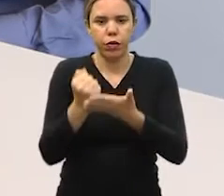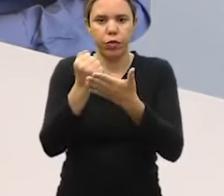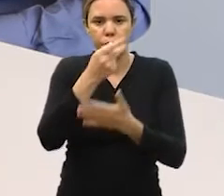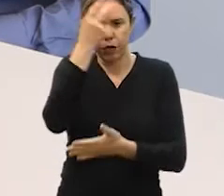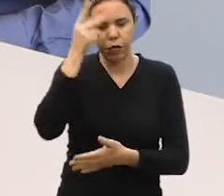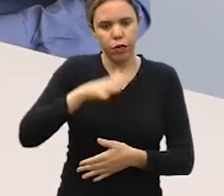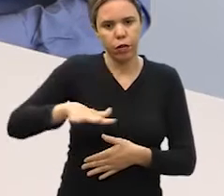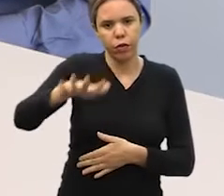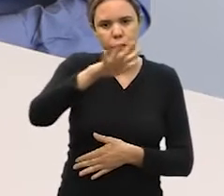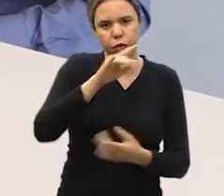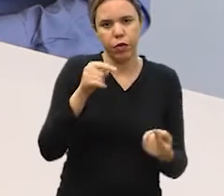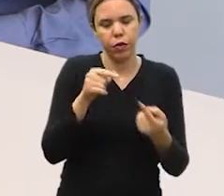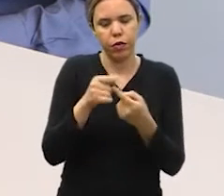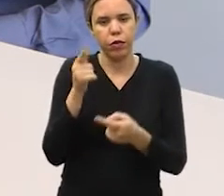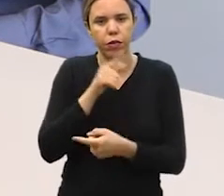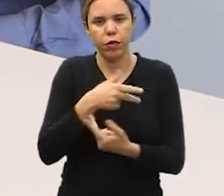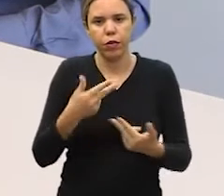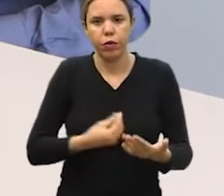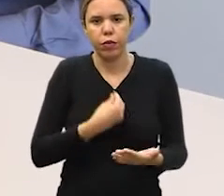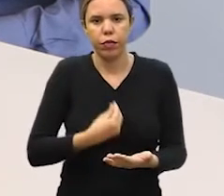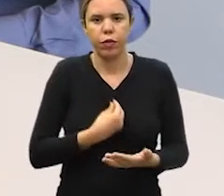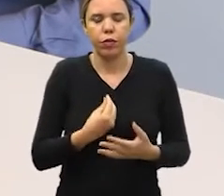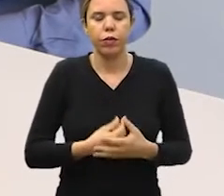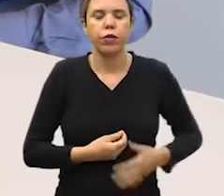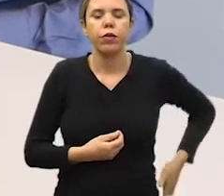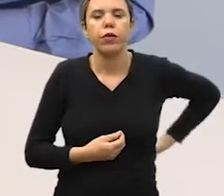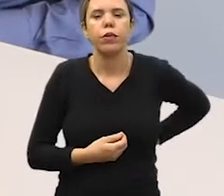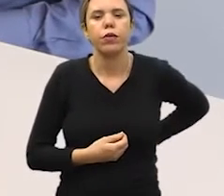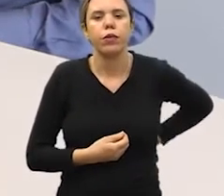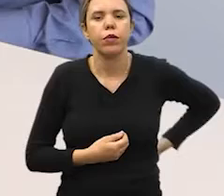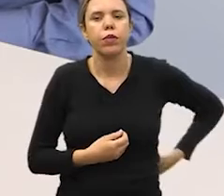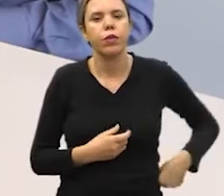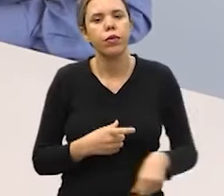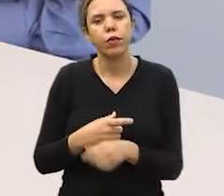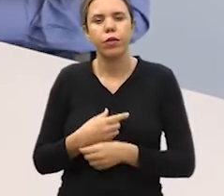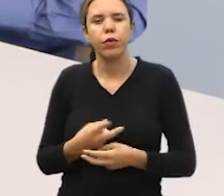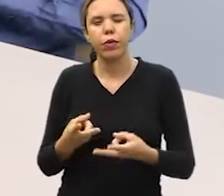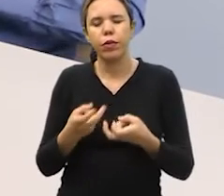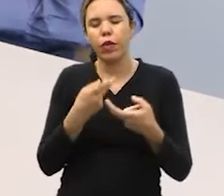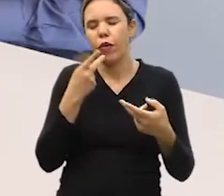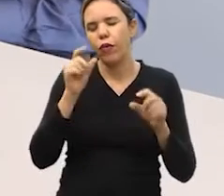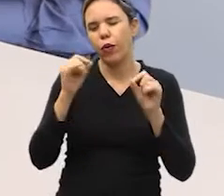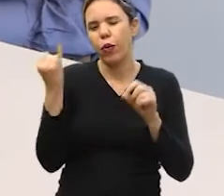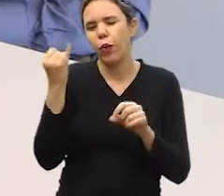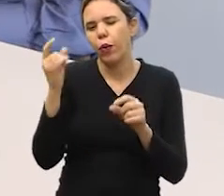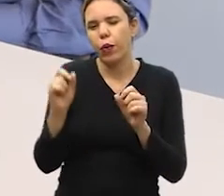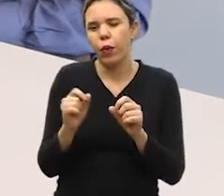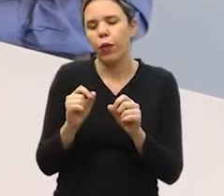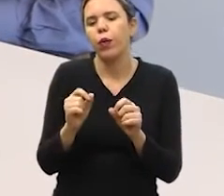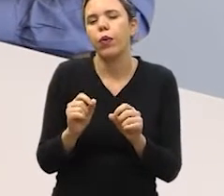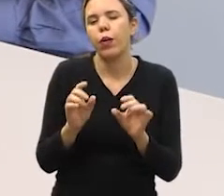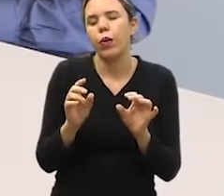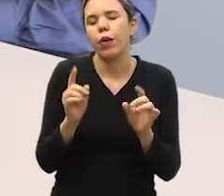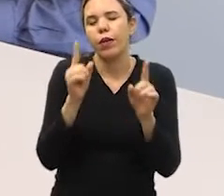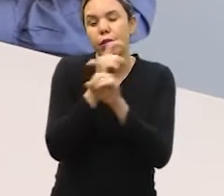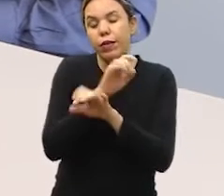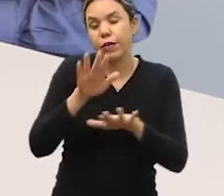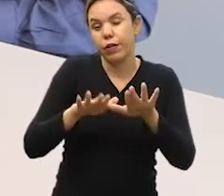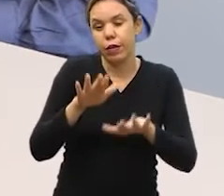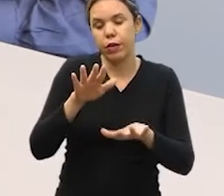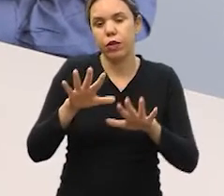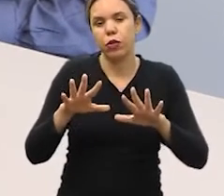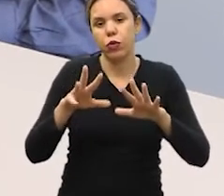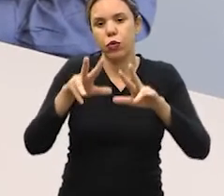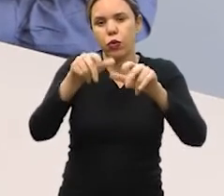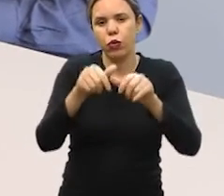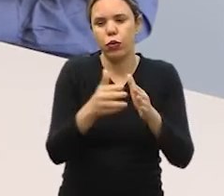ajuda a pessoa a atingir os seus objetivos de vida. E aí você pega num ponto que é, de certa maneira, delicado, né? Porque embora